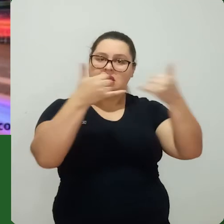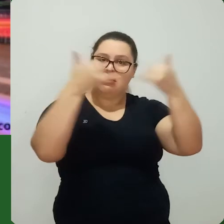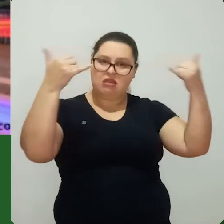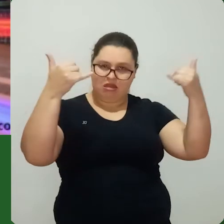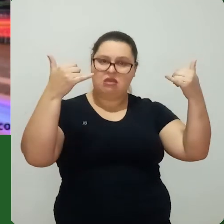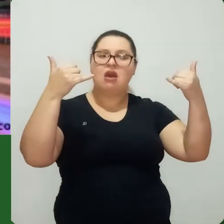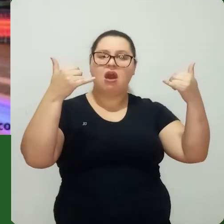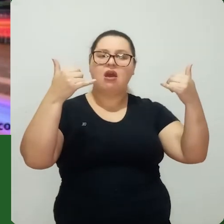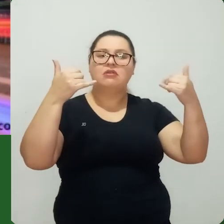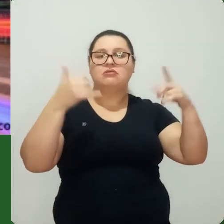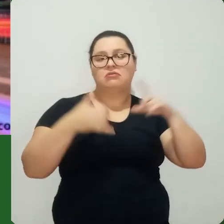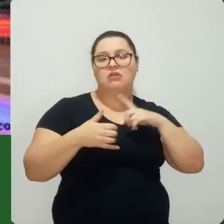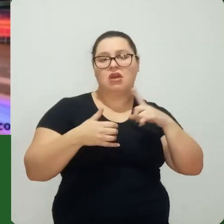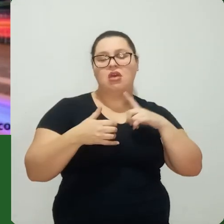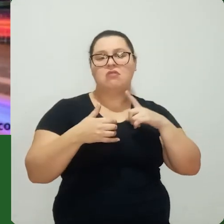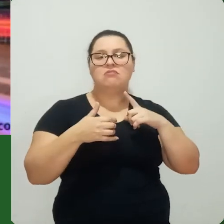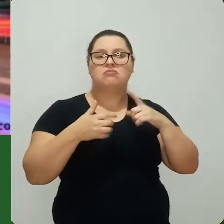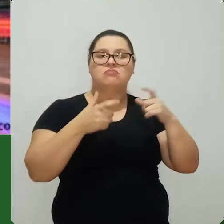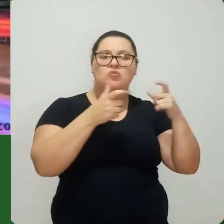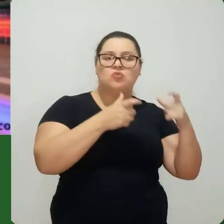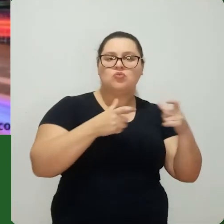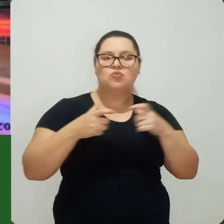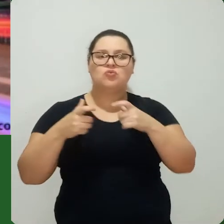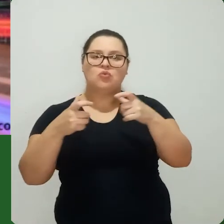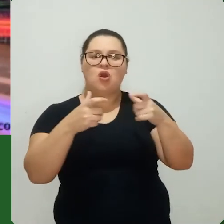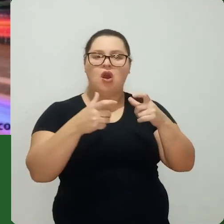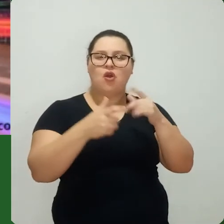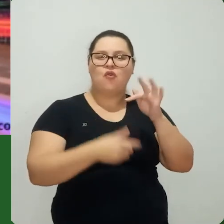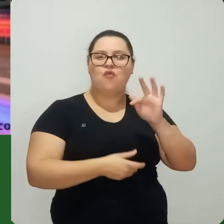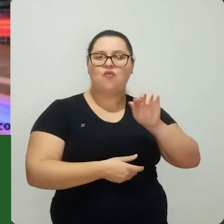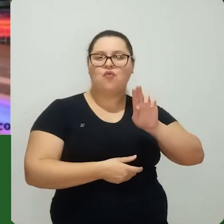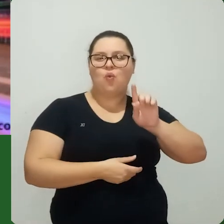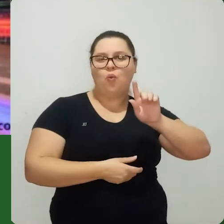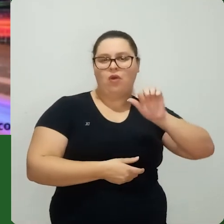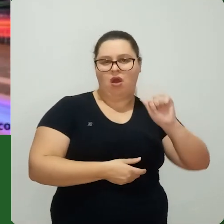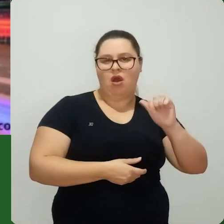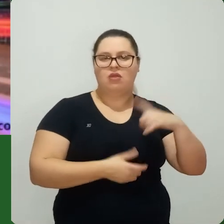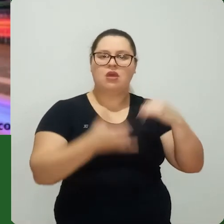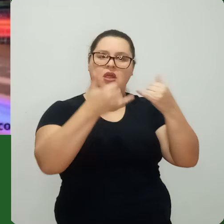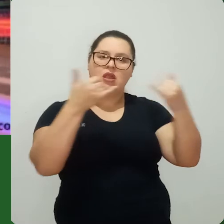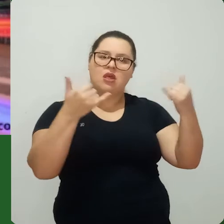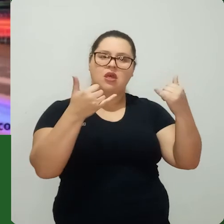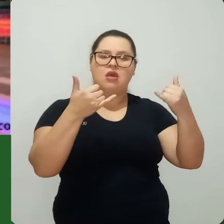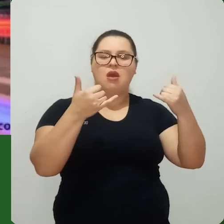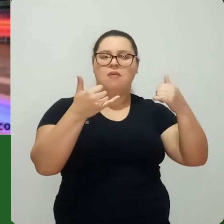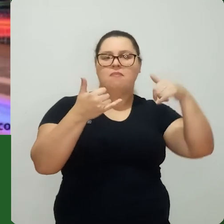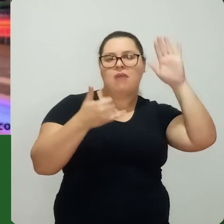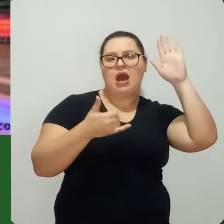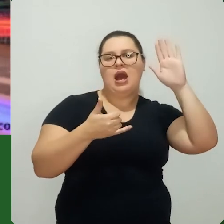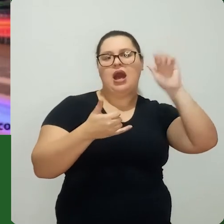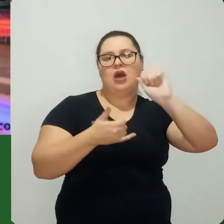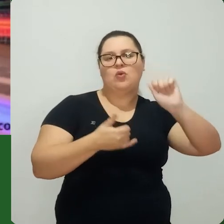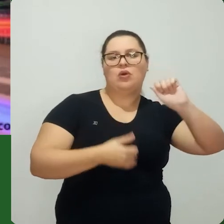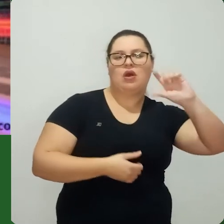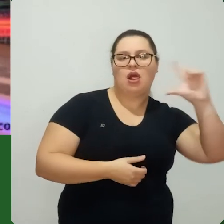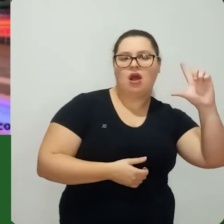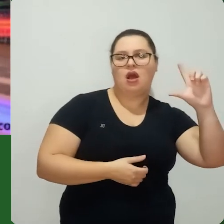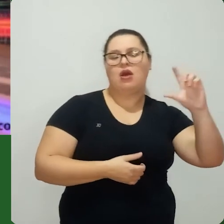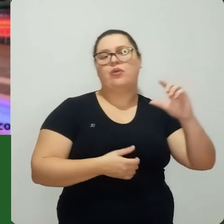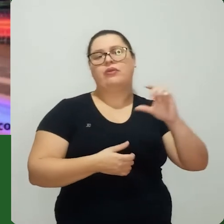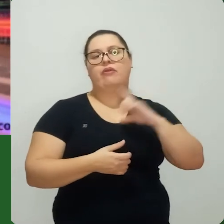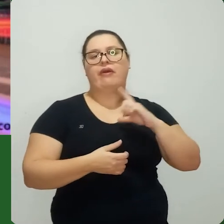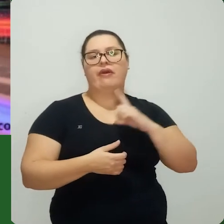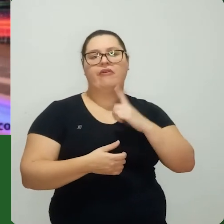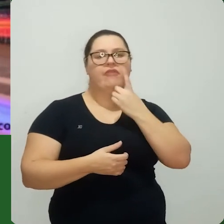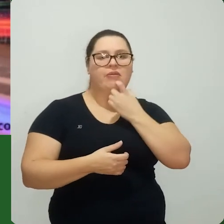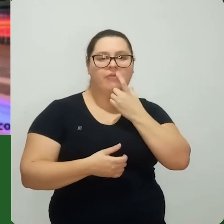ou que seguem um determinado ponto de fuga. Essas linhas elas têm uma cor mais vibrante, tem linhas que são azul claro, tem linhas que são